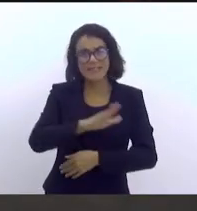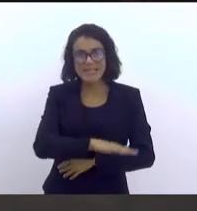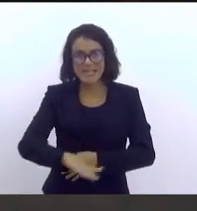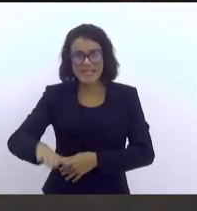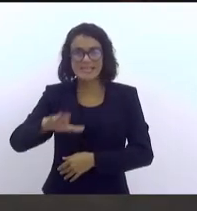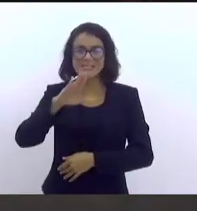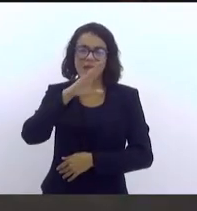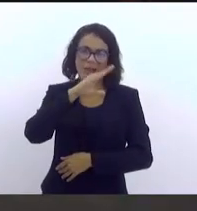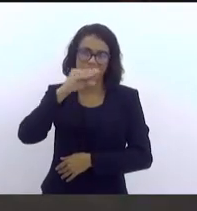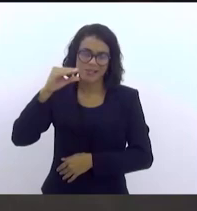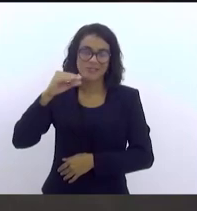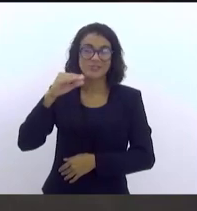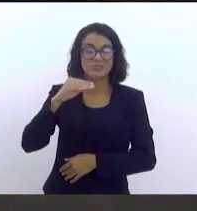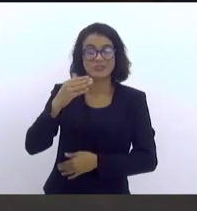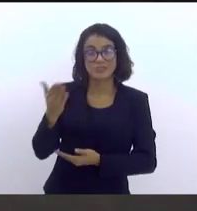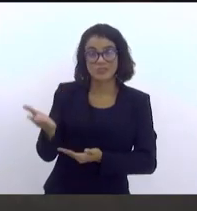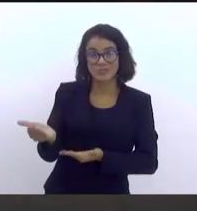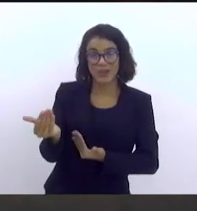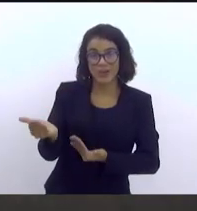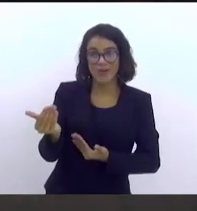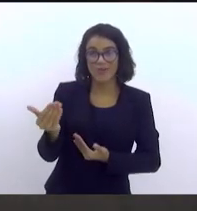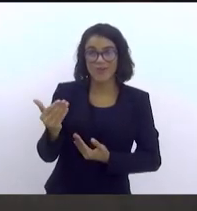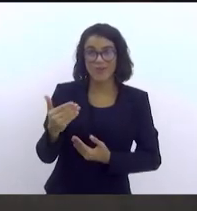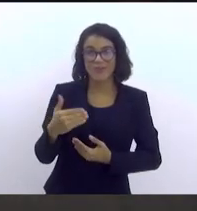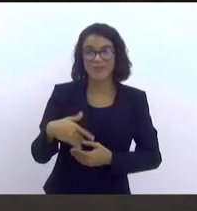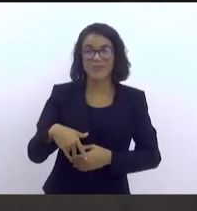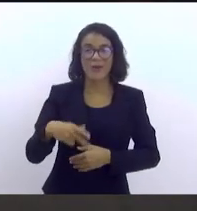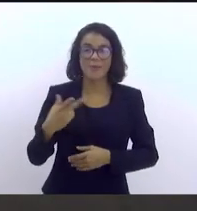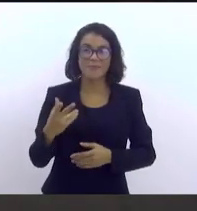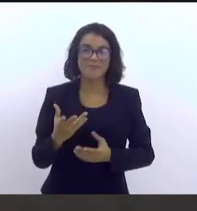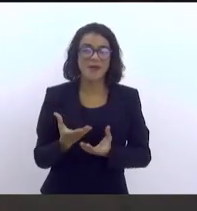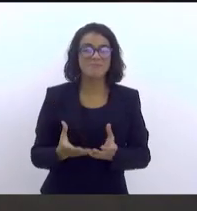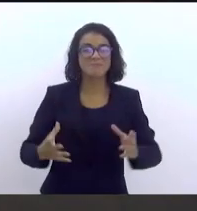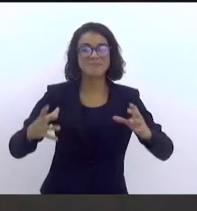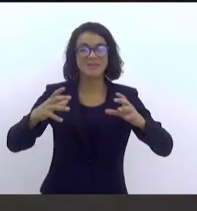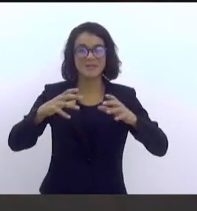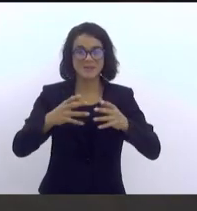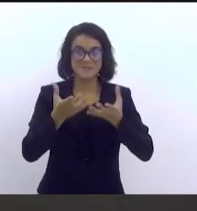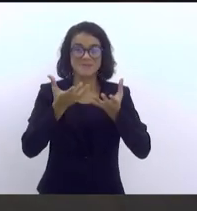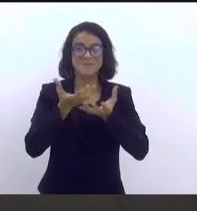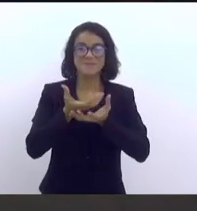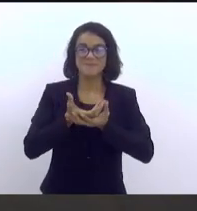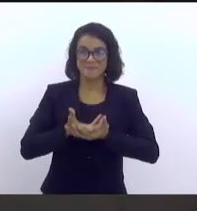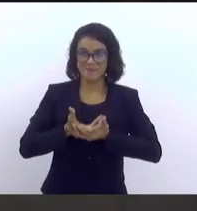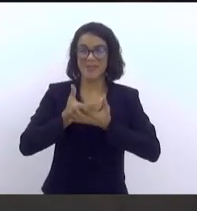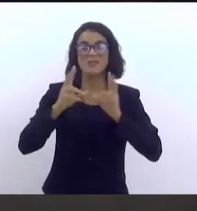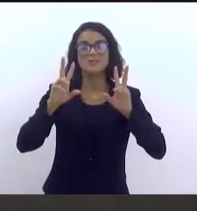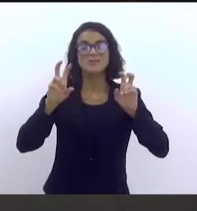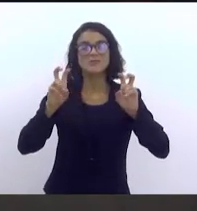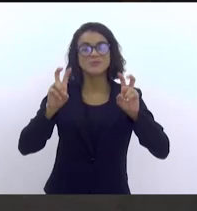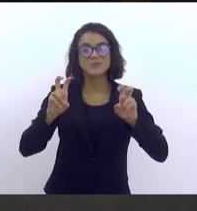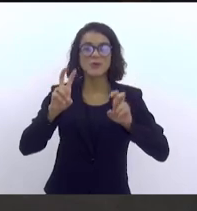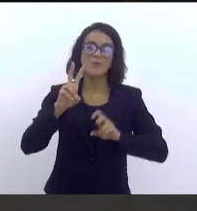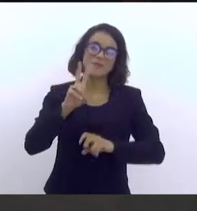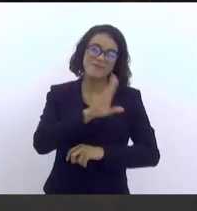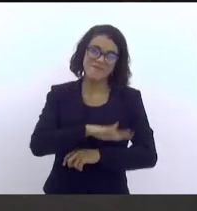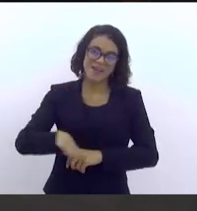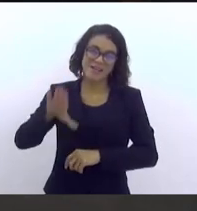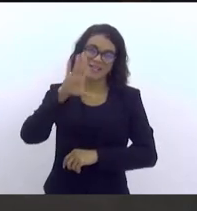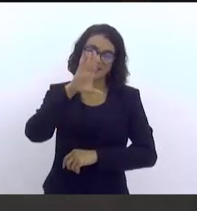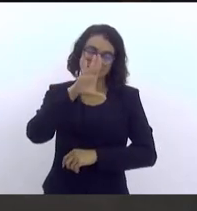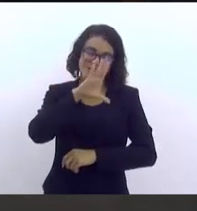jovens para assegurarem como vasos de decoração nos eventos sobre infância Juventude